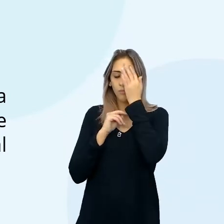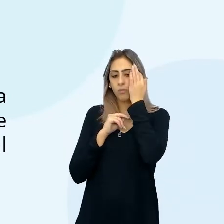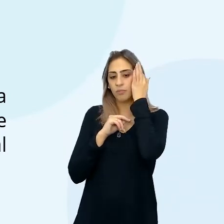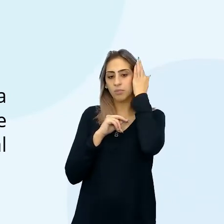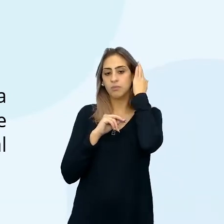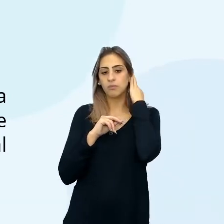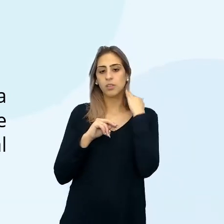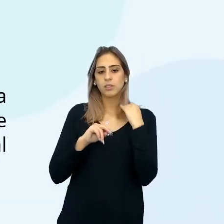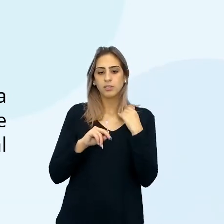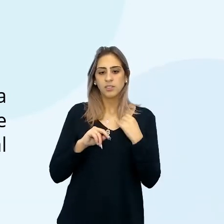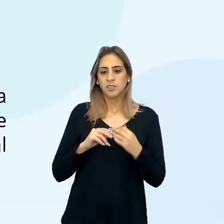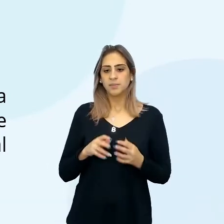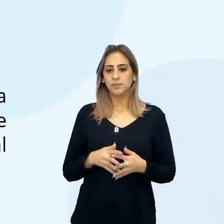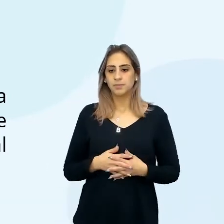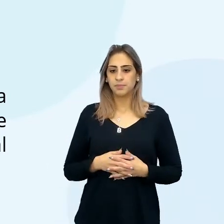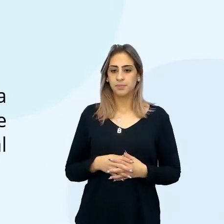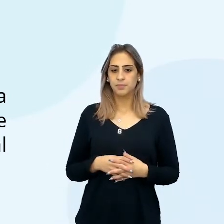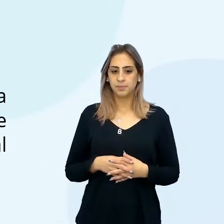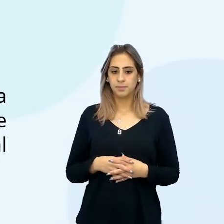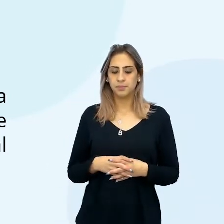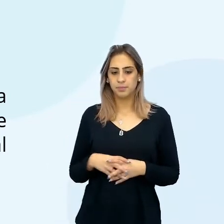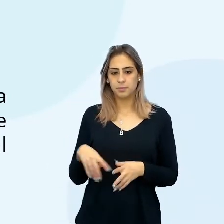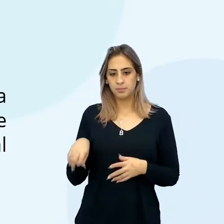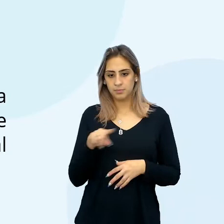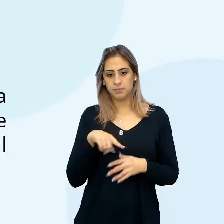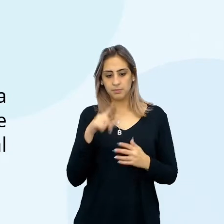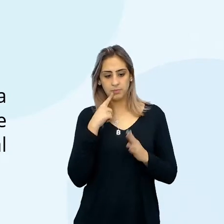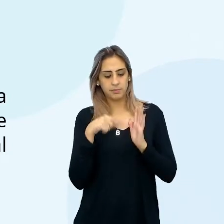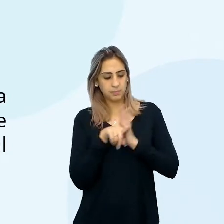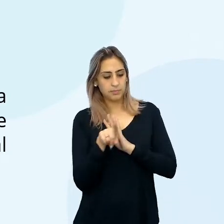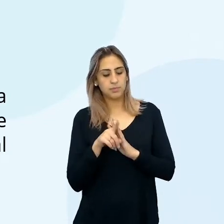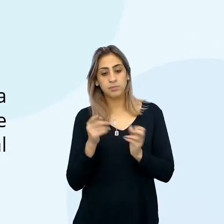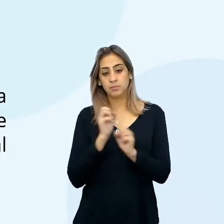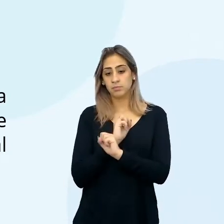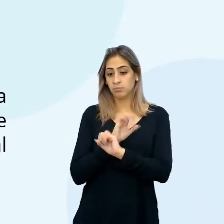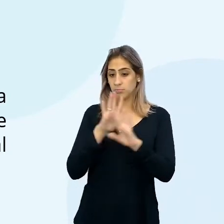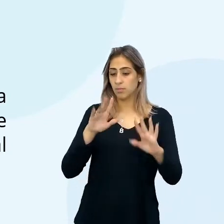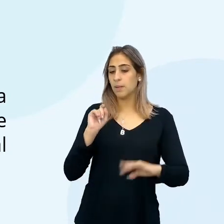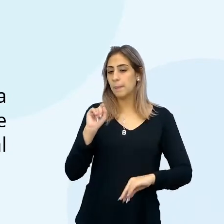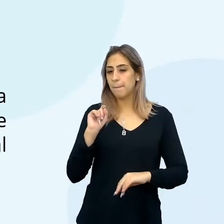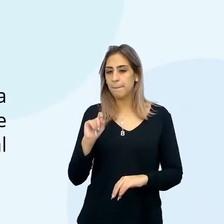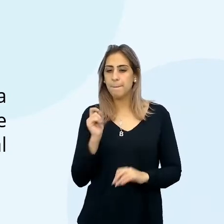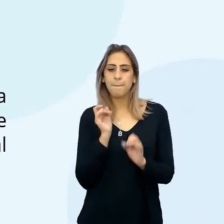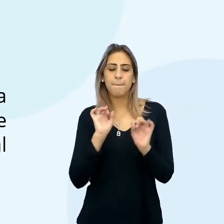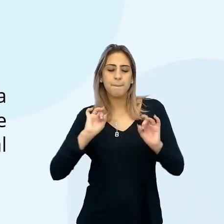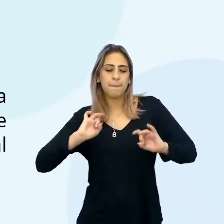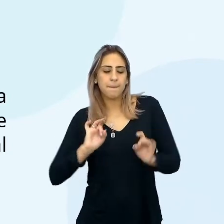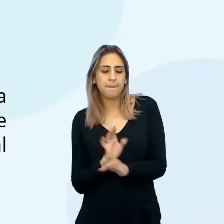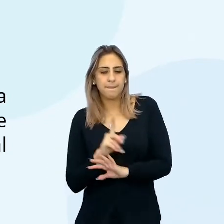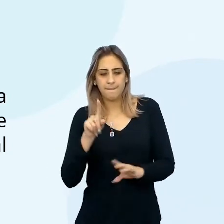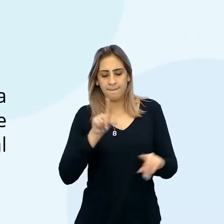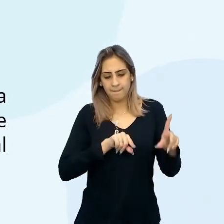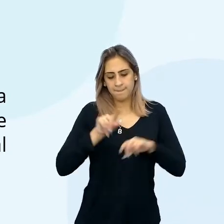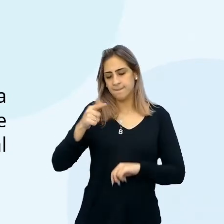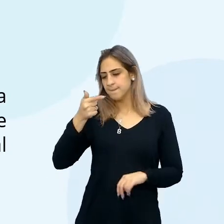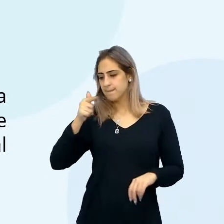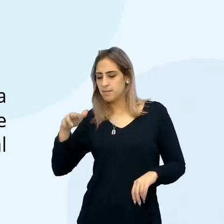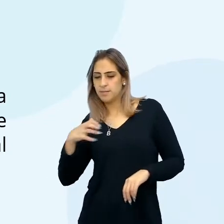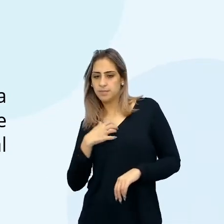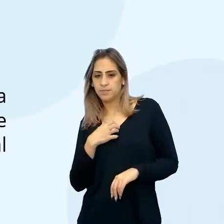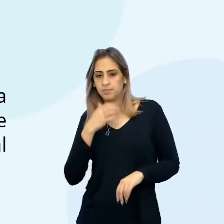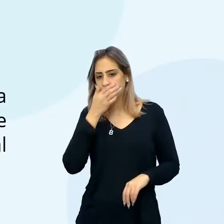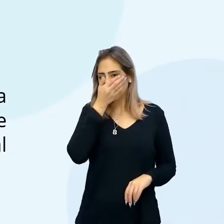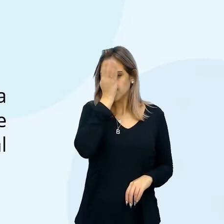valores, né? E esse estudo, pessoal, ele indicava muito claramente, a conclusão desse estudo, de alguma maneira,